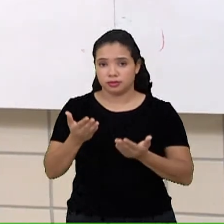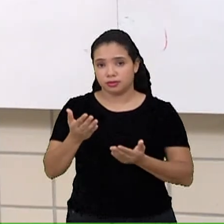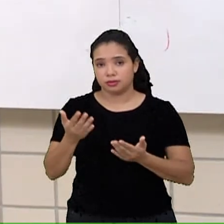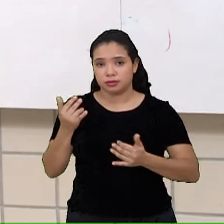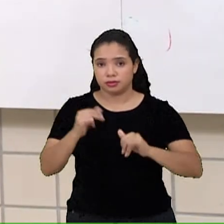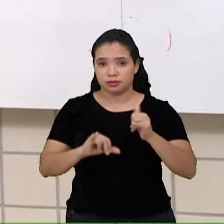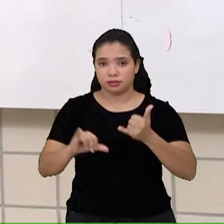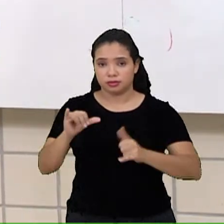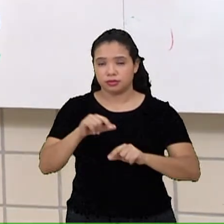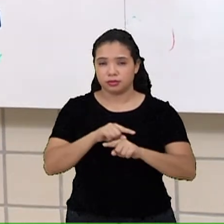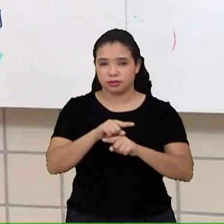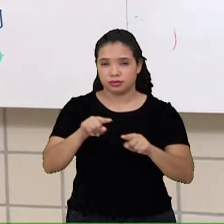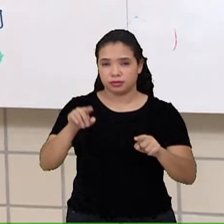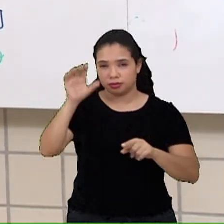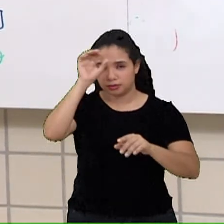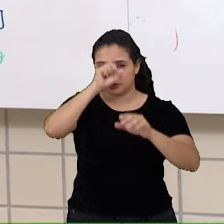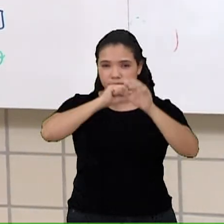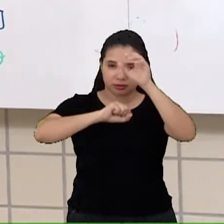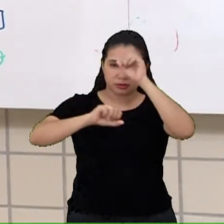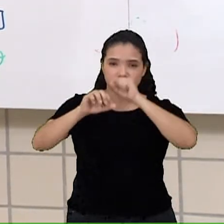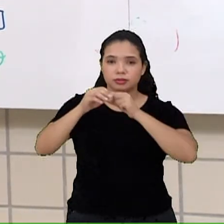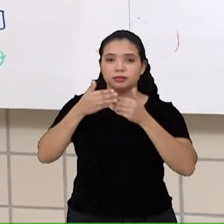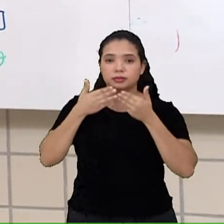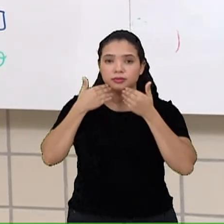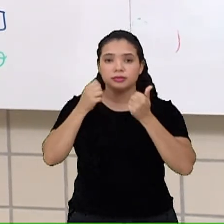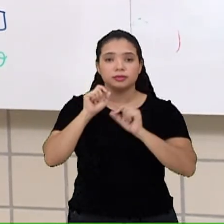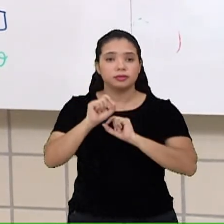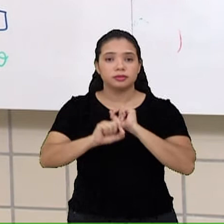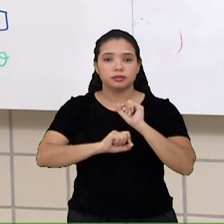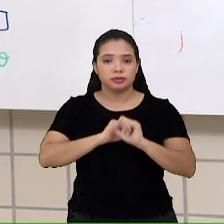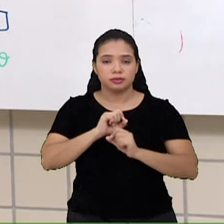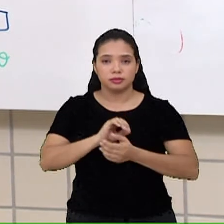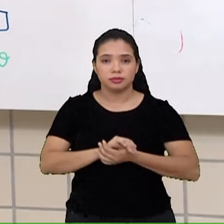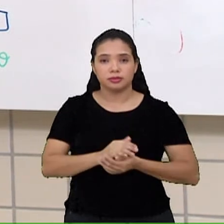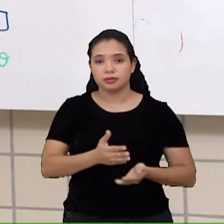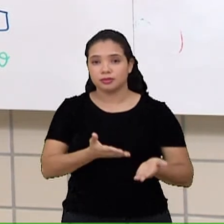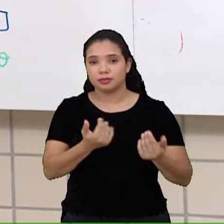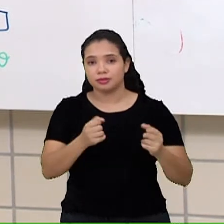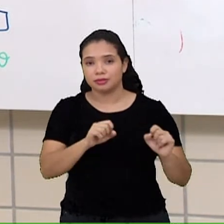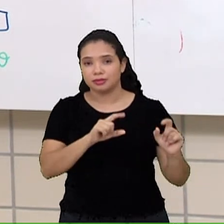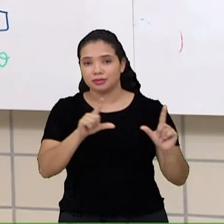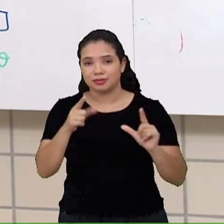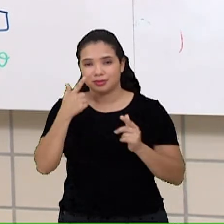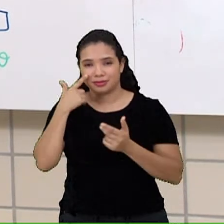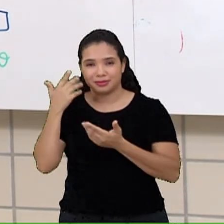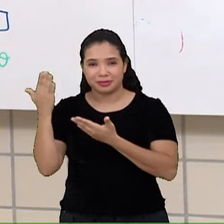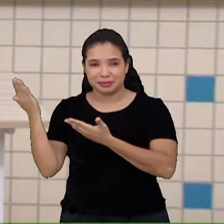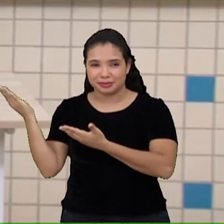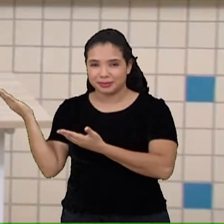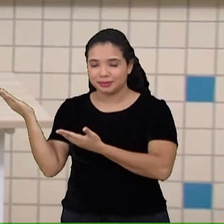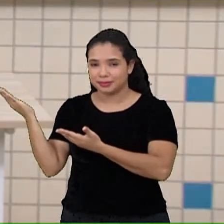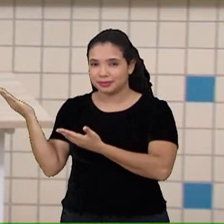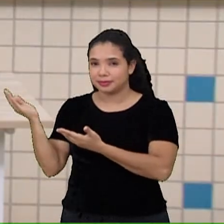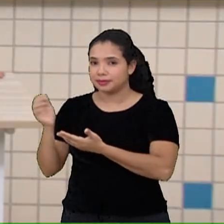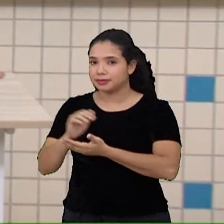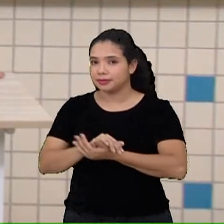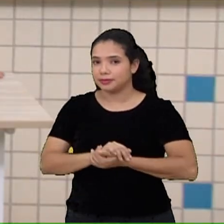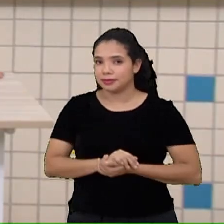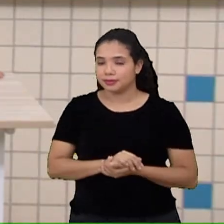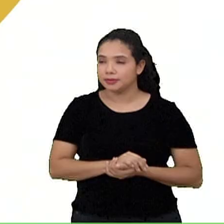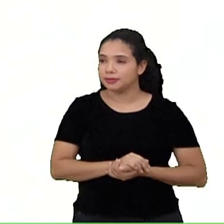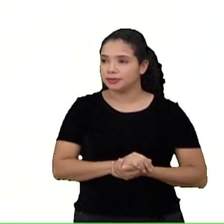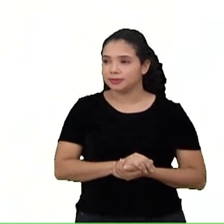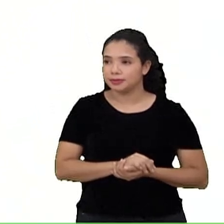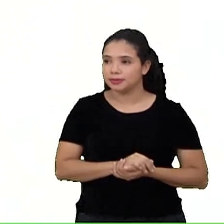que vocês vão entender um pouquinho melhor o que é isso aí. Bora lá para a tela de vocês. A gente tem aí os